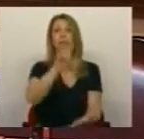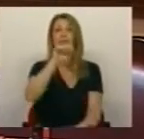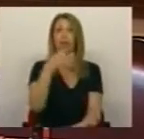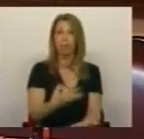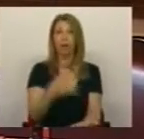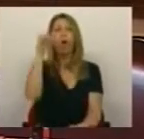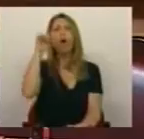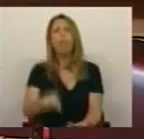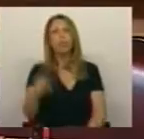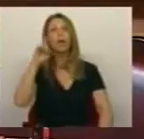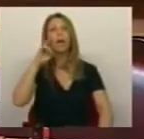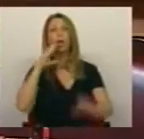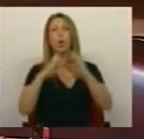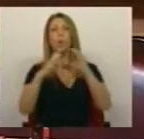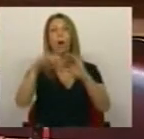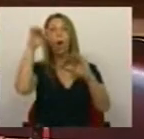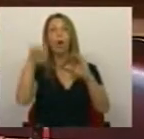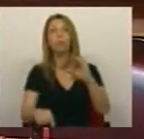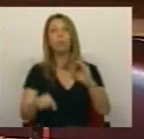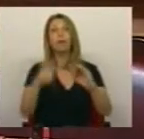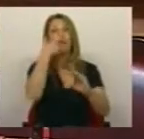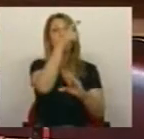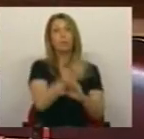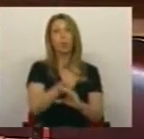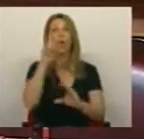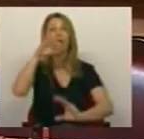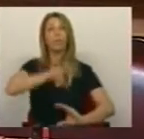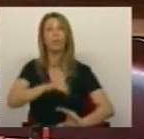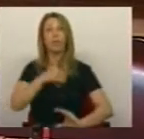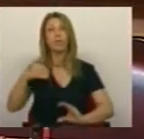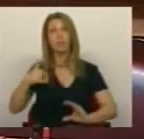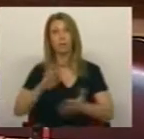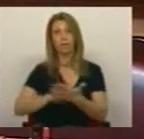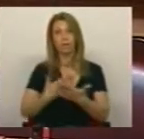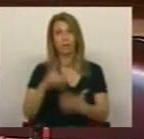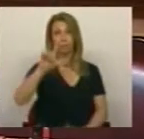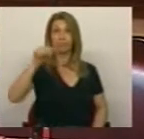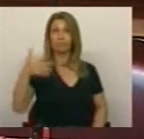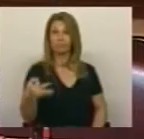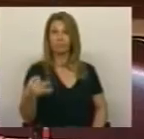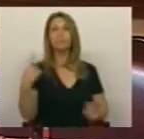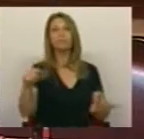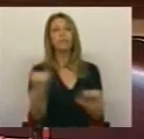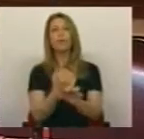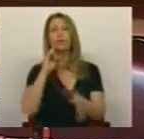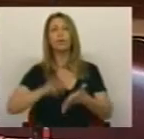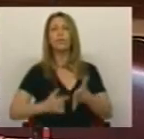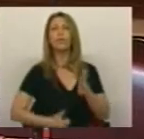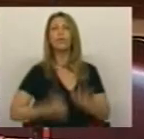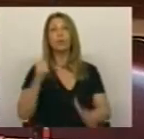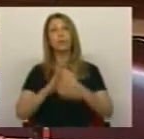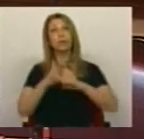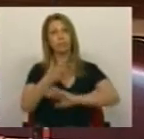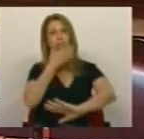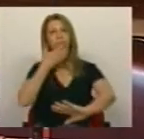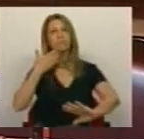imediata comunicação entre utentes e profissionais de saúde. Os intérpretes de língua gestual portuguesa desempenham um papel fundamental na